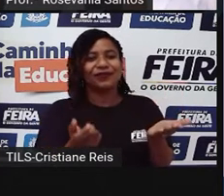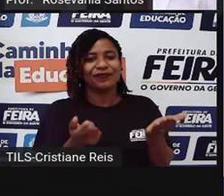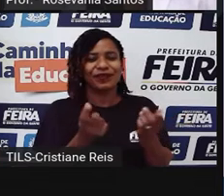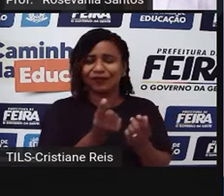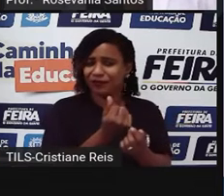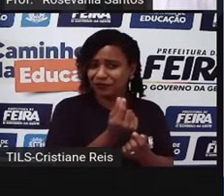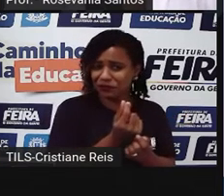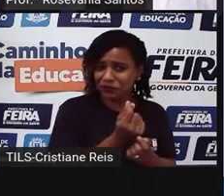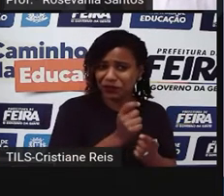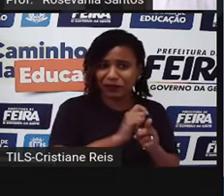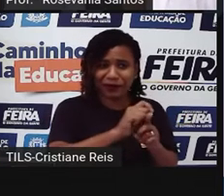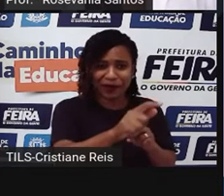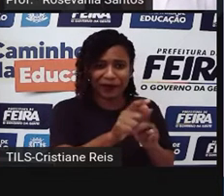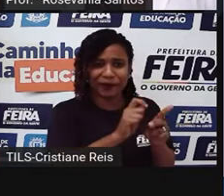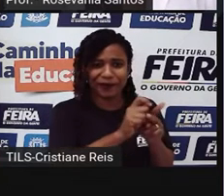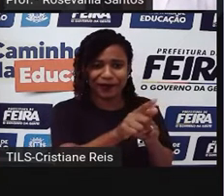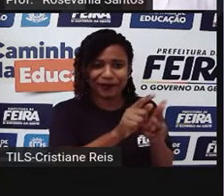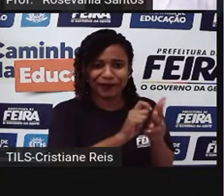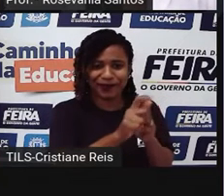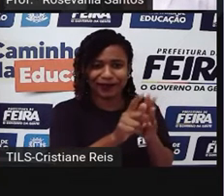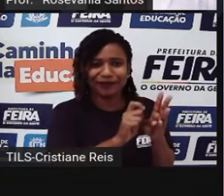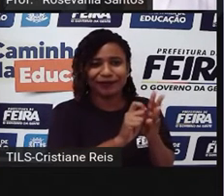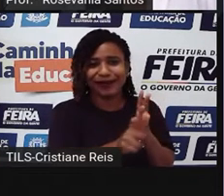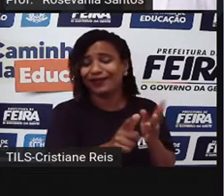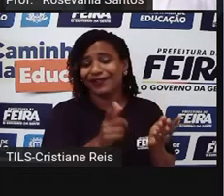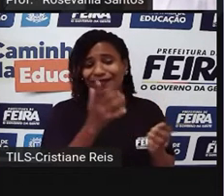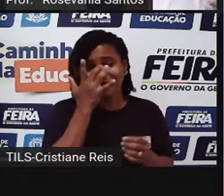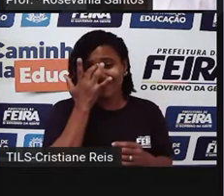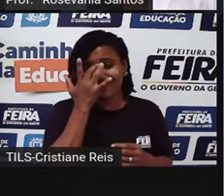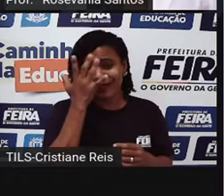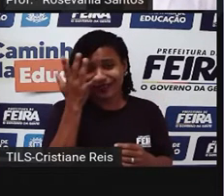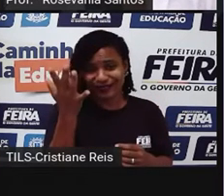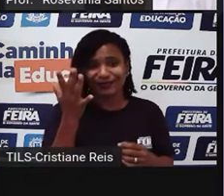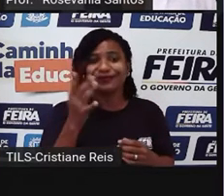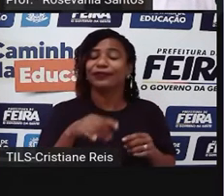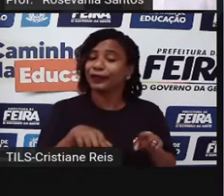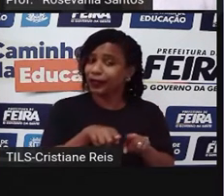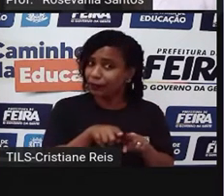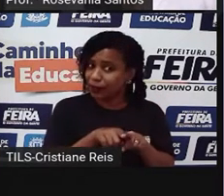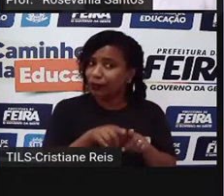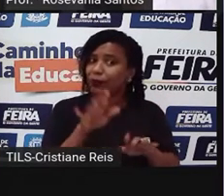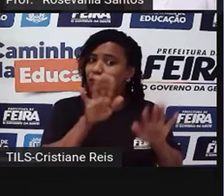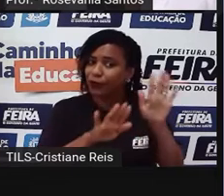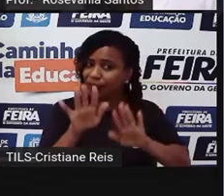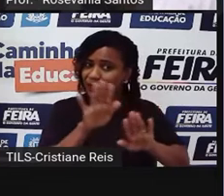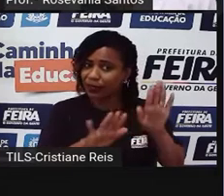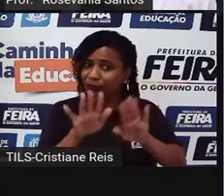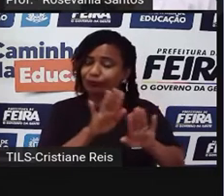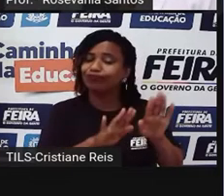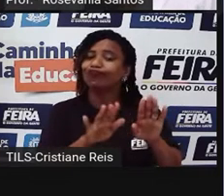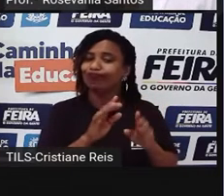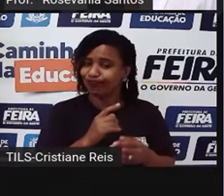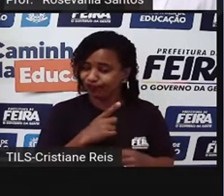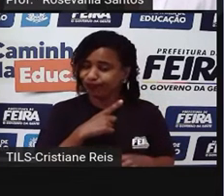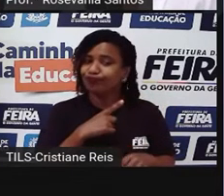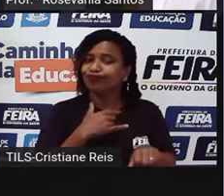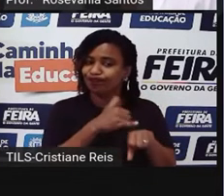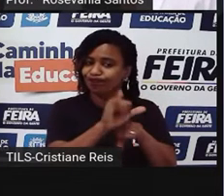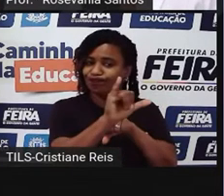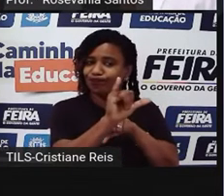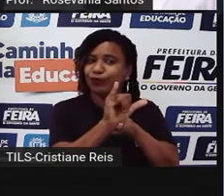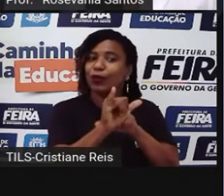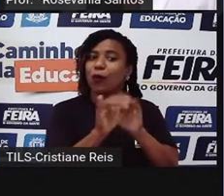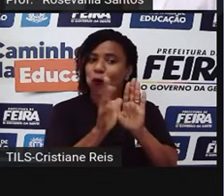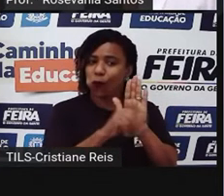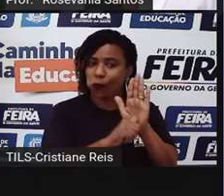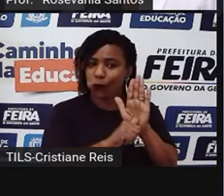financiamento, o que você quiser fazer hoje está muito facilitado, né? Até os golpes também com relação a isso, tem que tomar cuidado para não sofrer tanto.